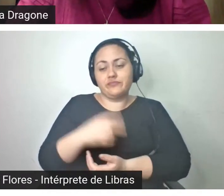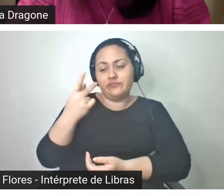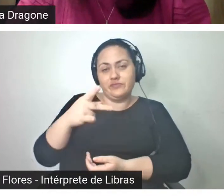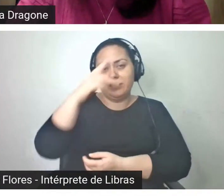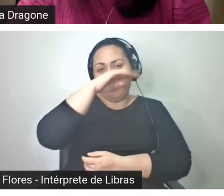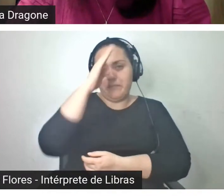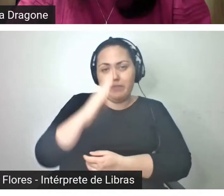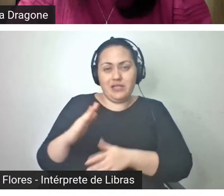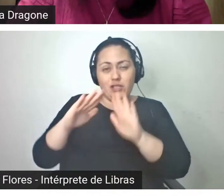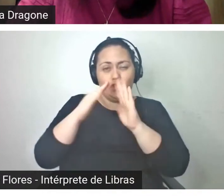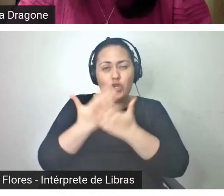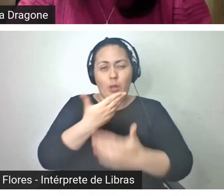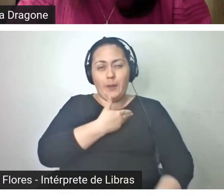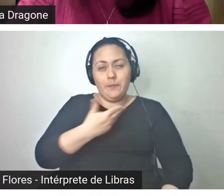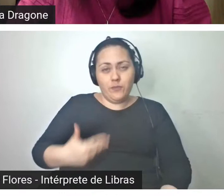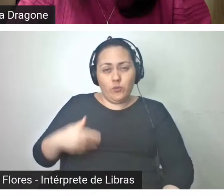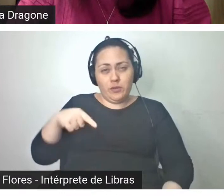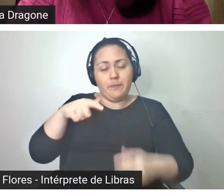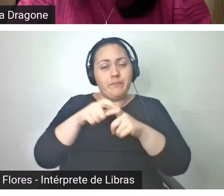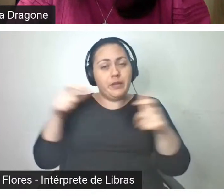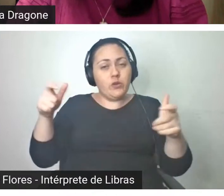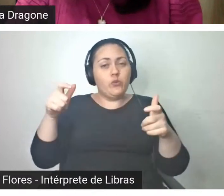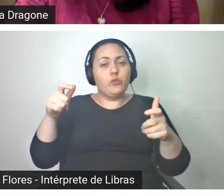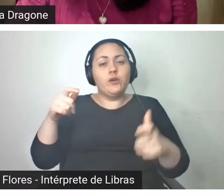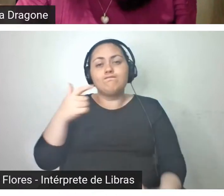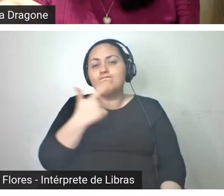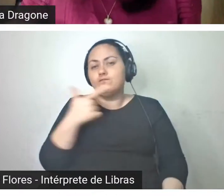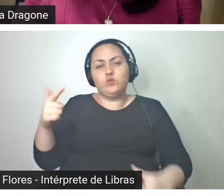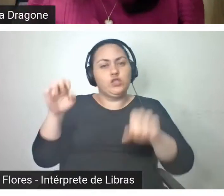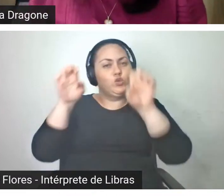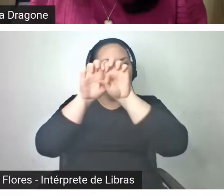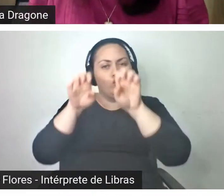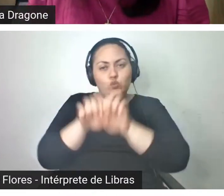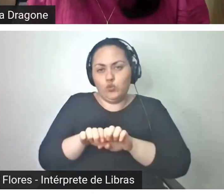grande parte, têm infraestrutura insuficiente e condições de